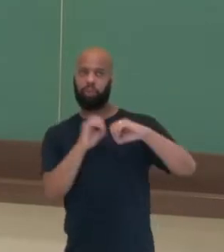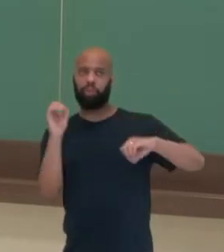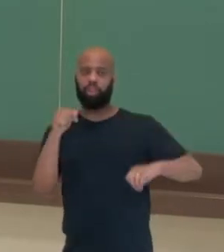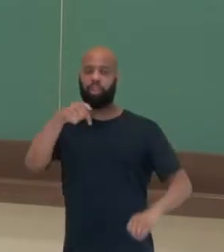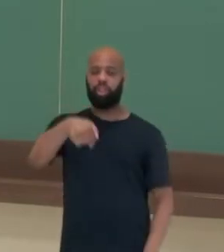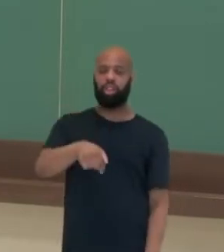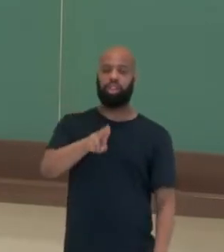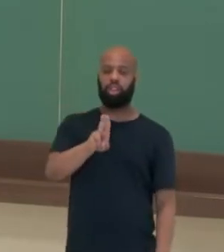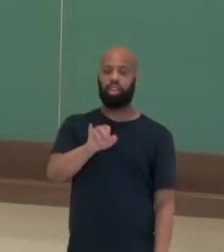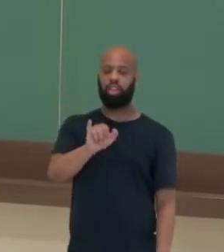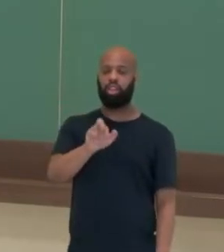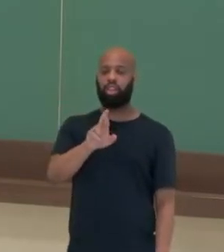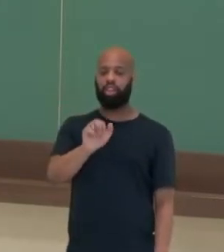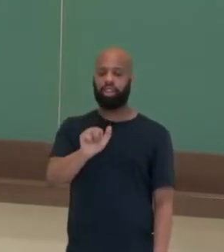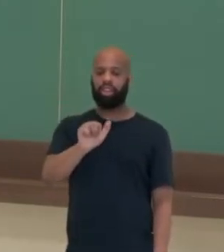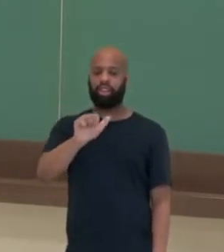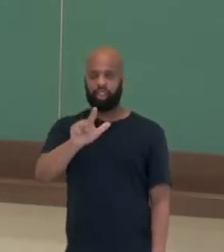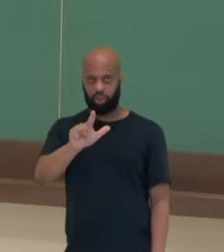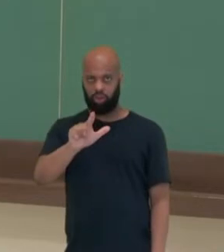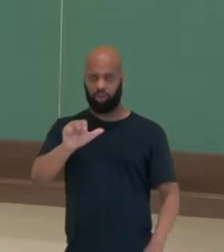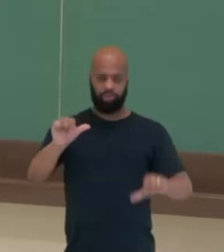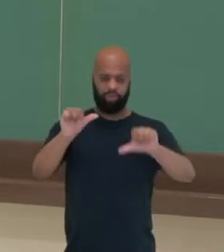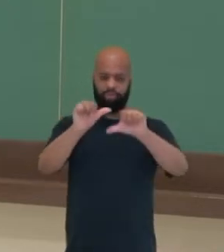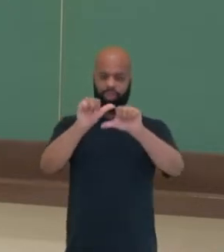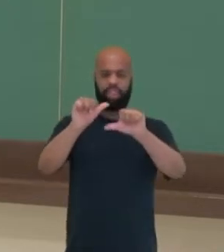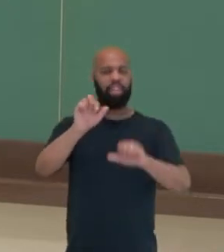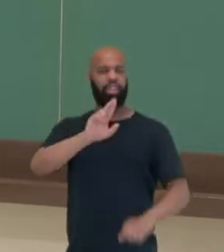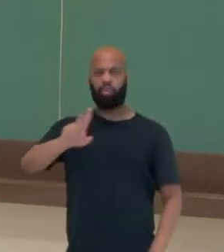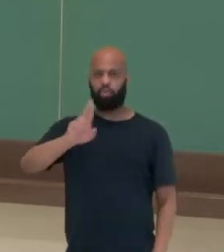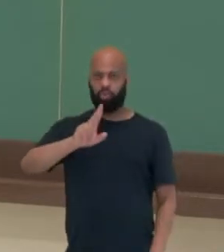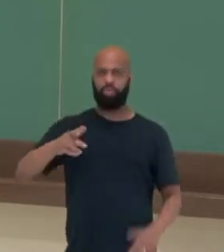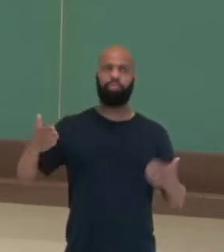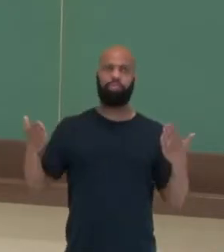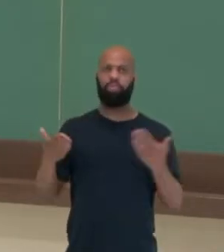quiral, uma molécula assimétrica.